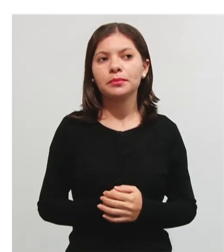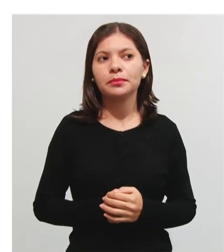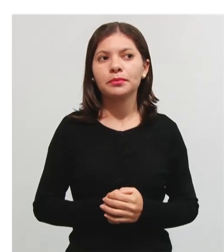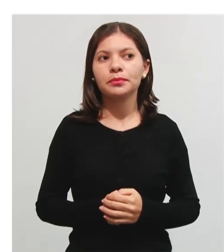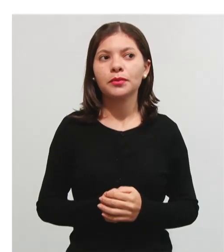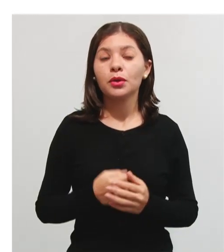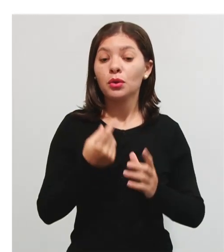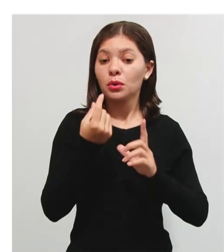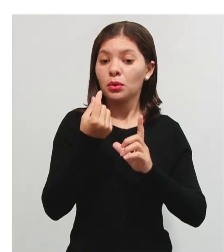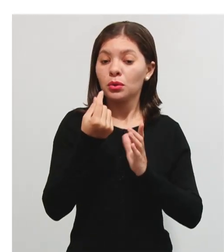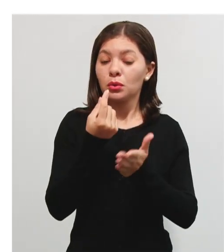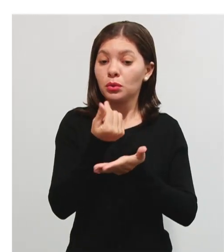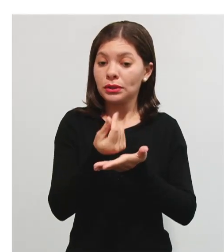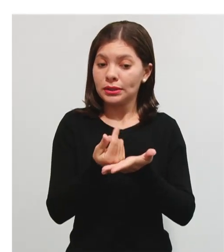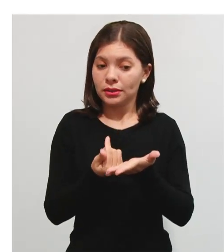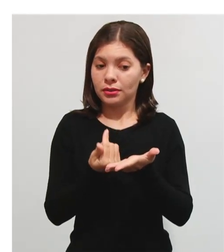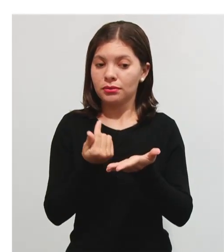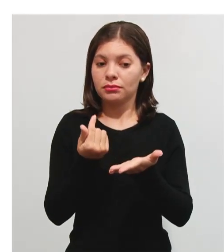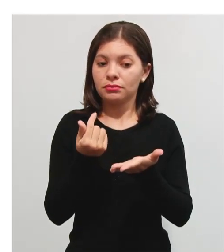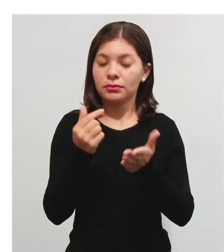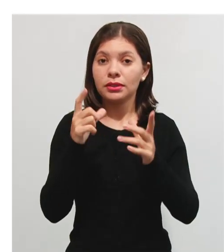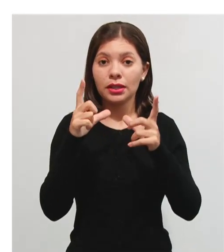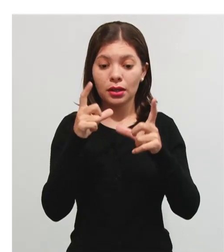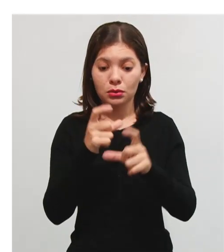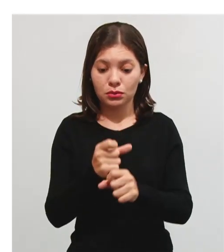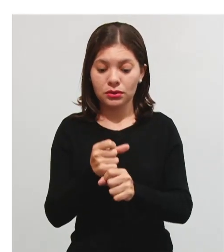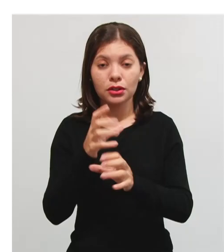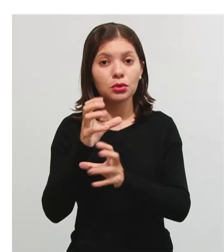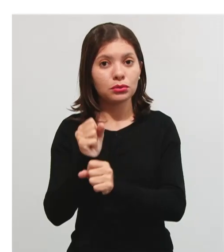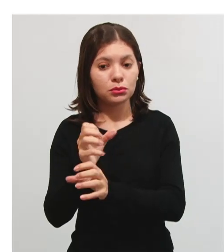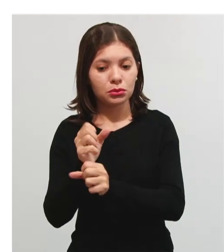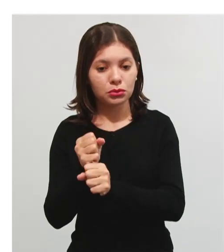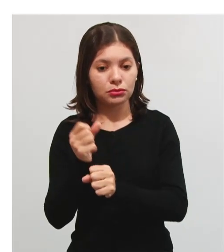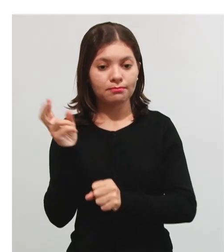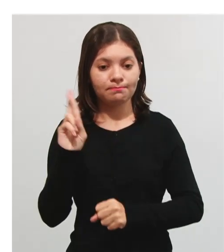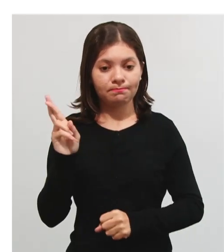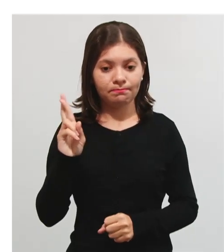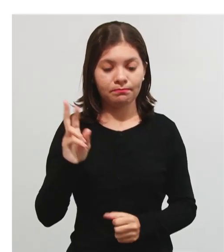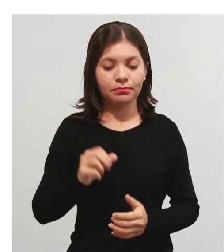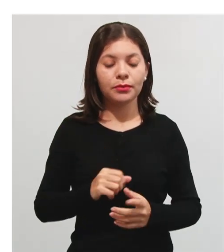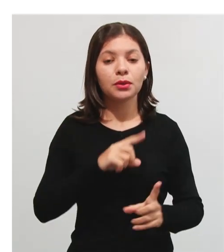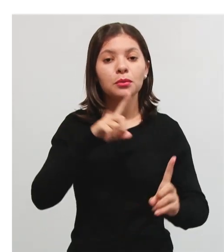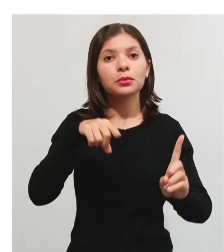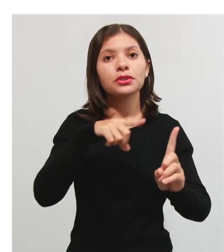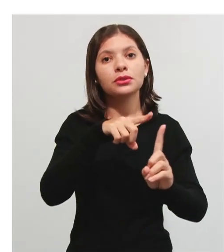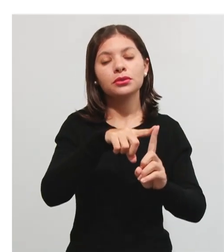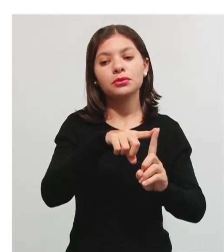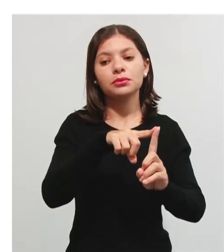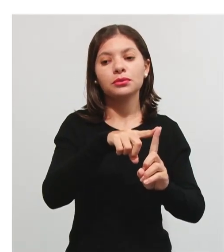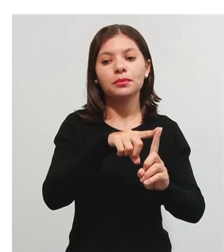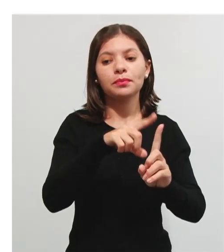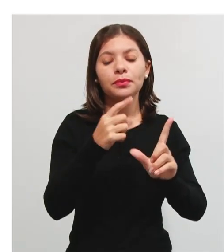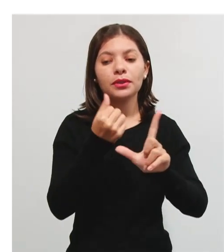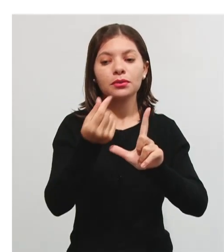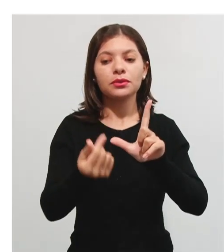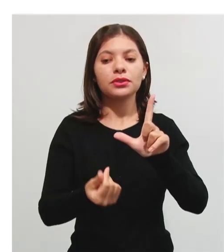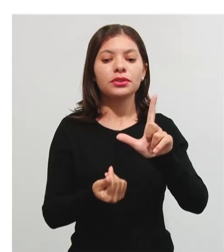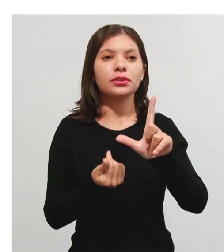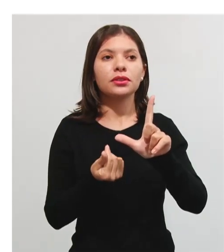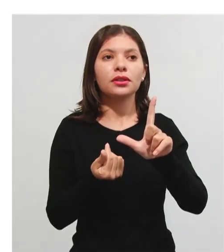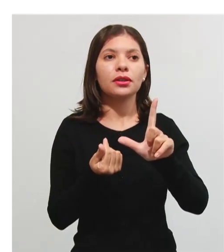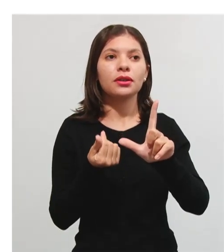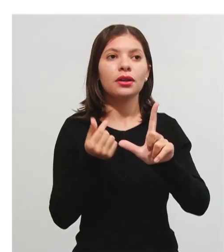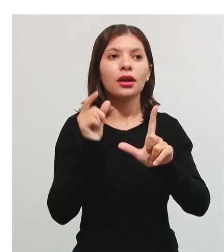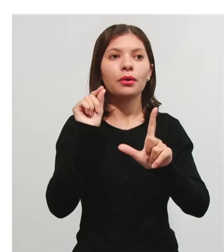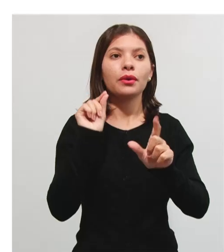os recursos e reduzir os custos, conforme a definição de Dias 2015. Então, o principal objetivo da logística consiste